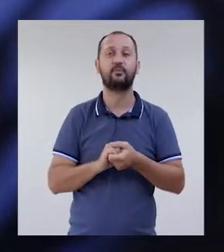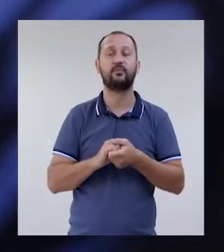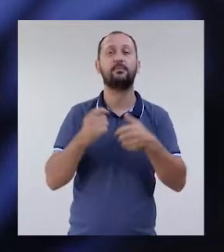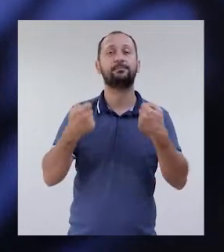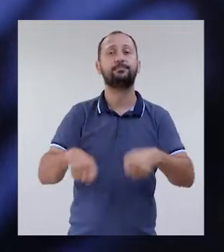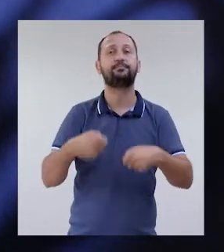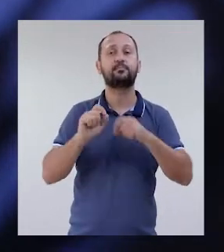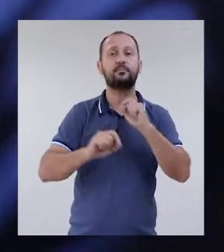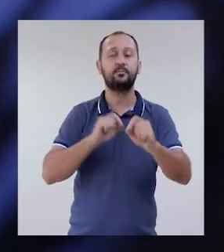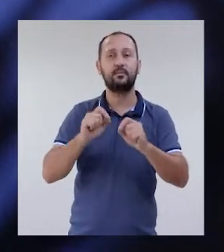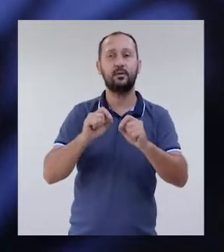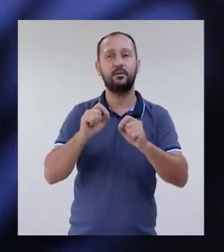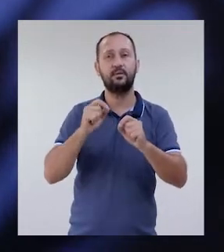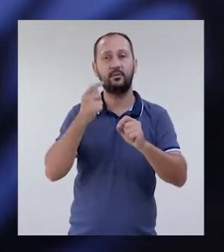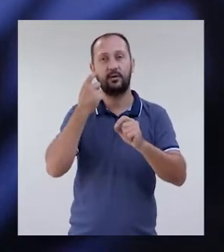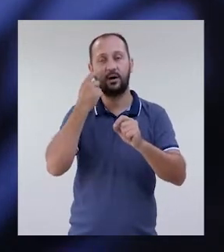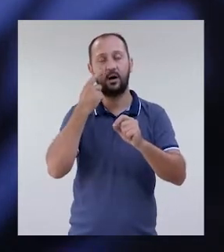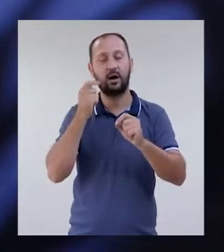que